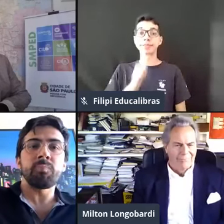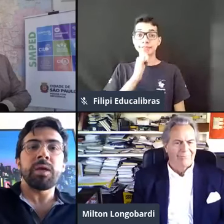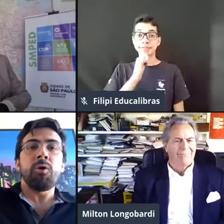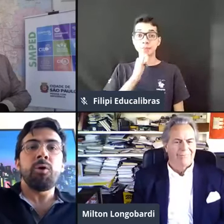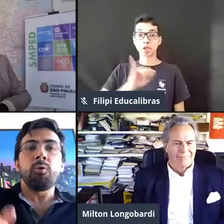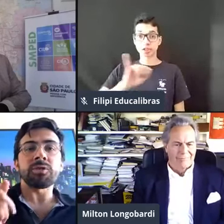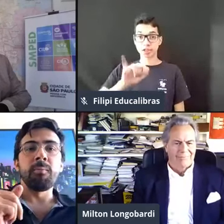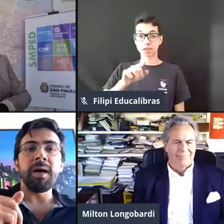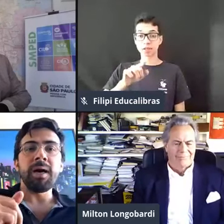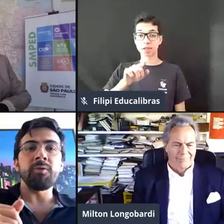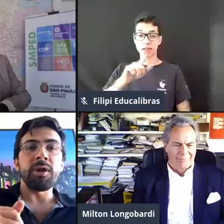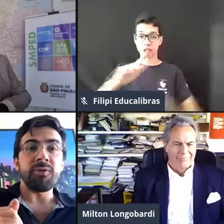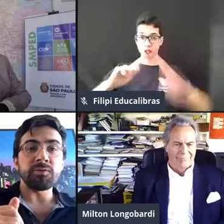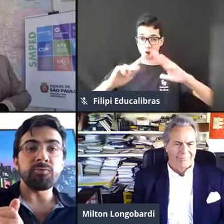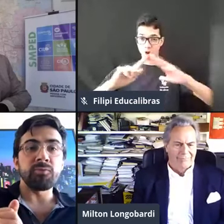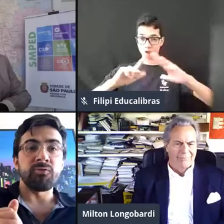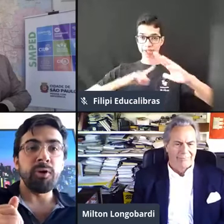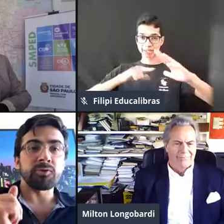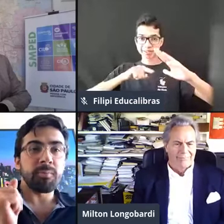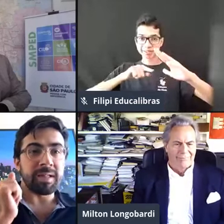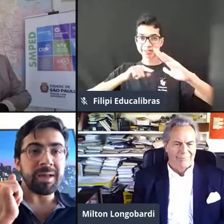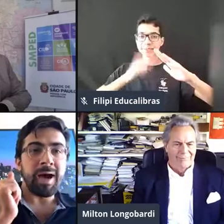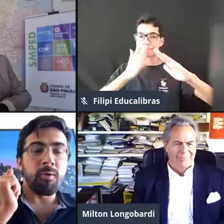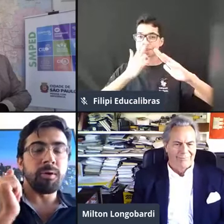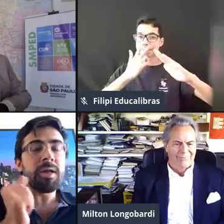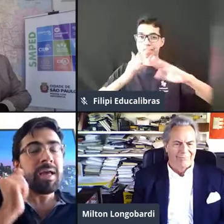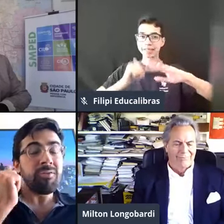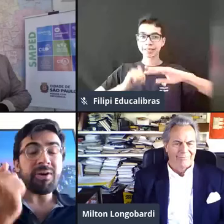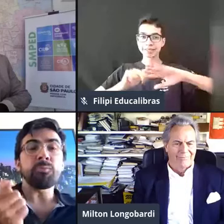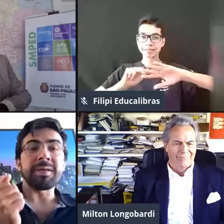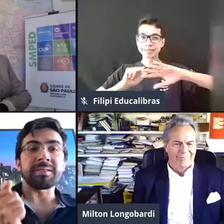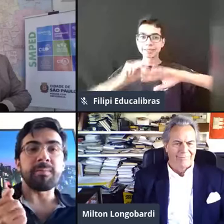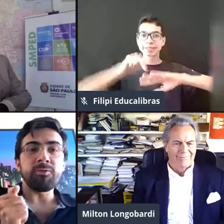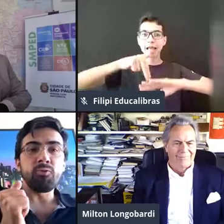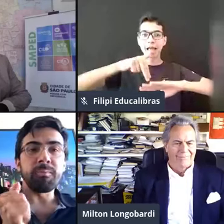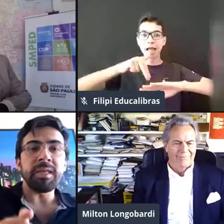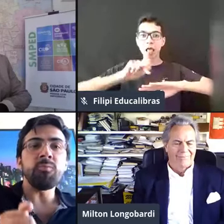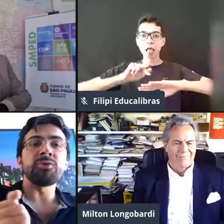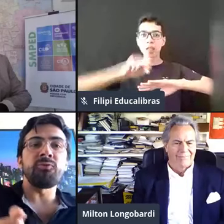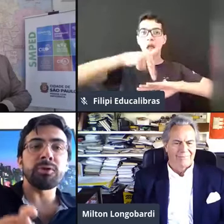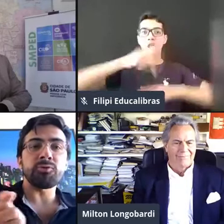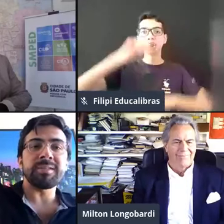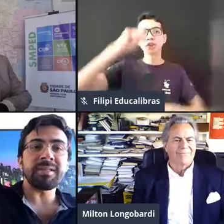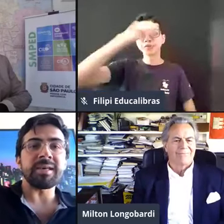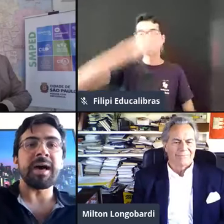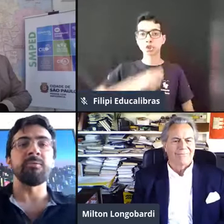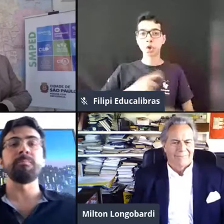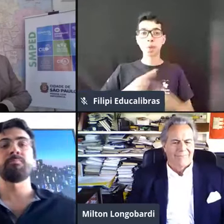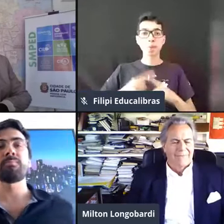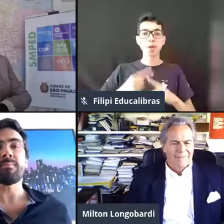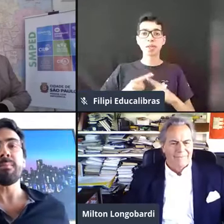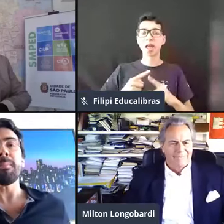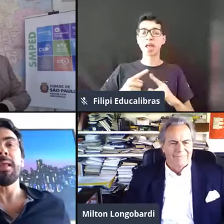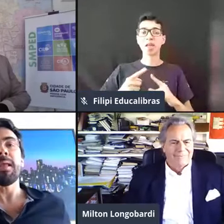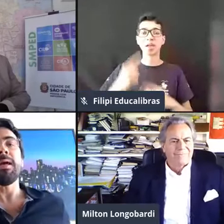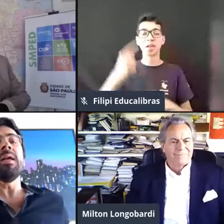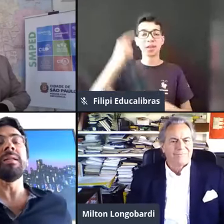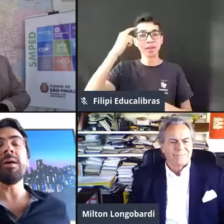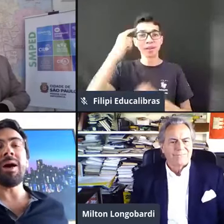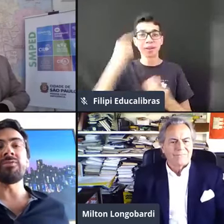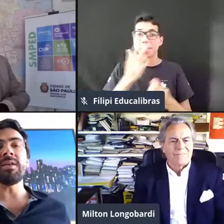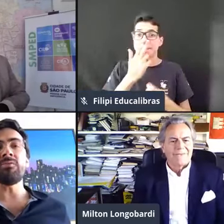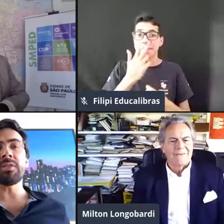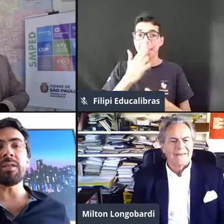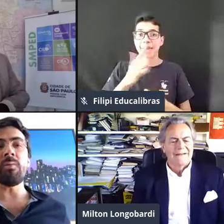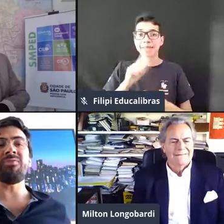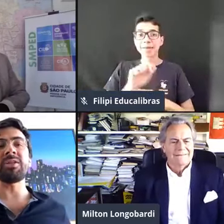maneira. O ser humano, ele faz um esforço mental, ele faz o pensamento do mínimo esforço necessário. Então,